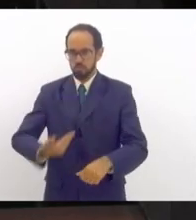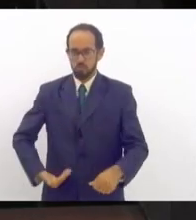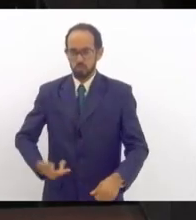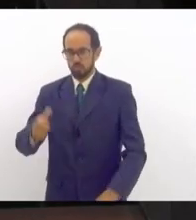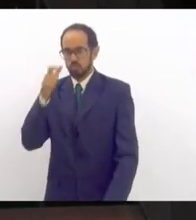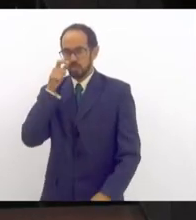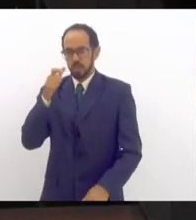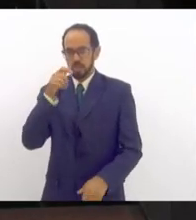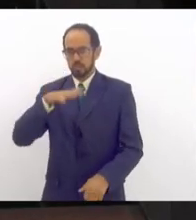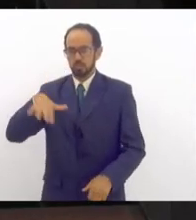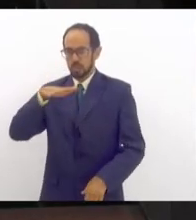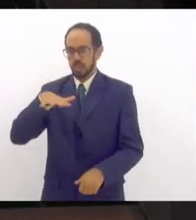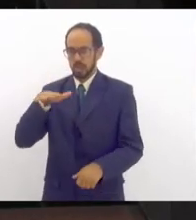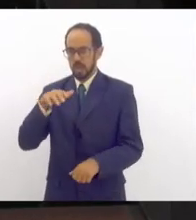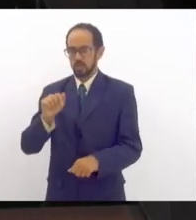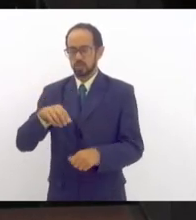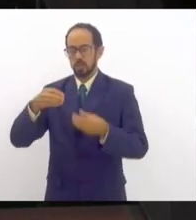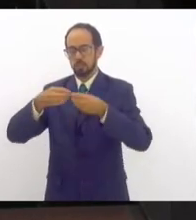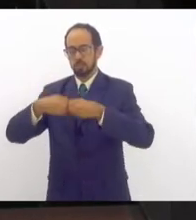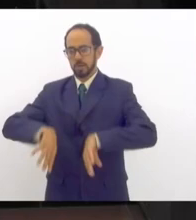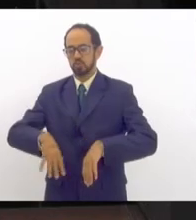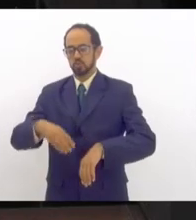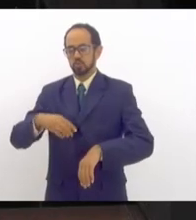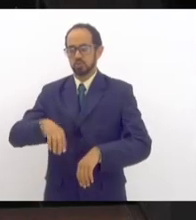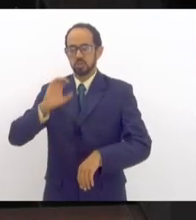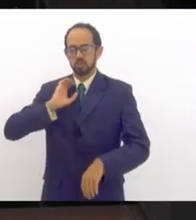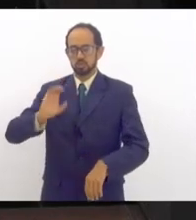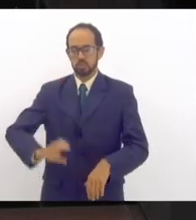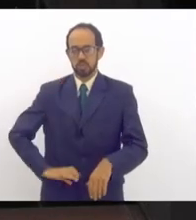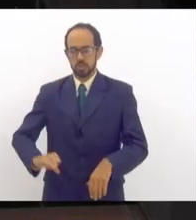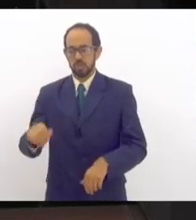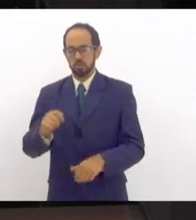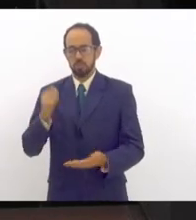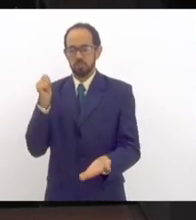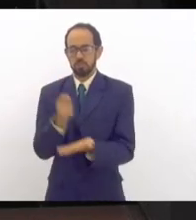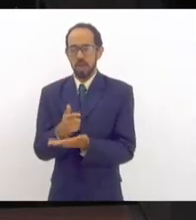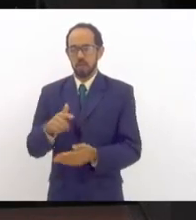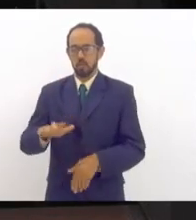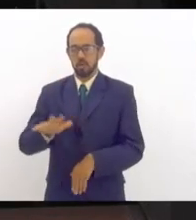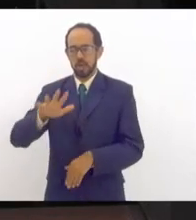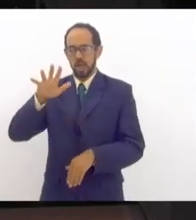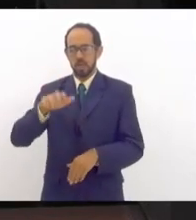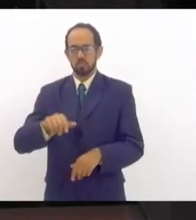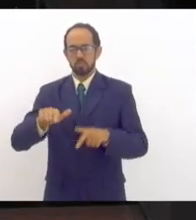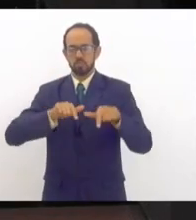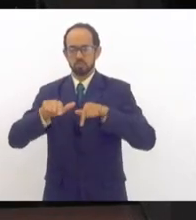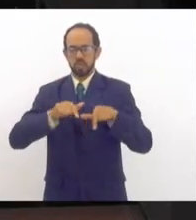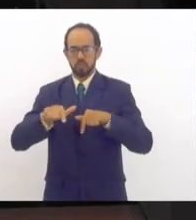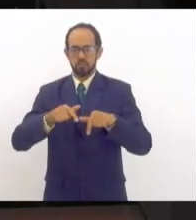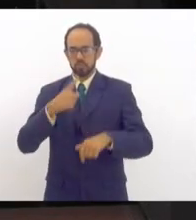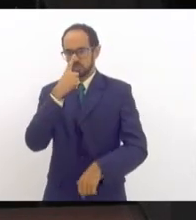Está prejudicando os cidadãos e cidadãos pagam caro por um serviço sucateado